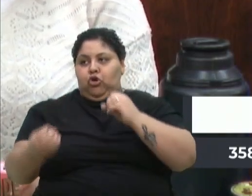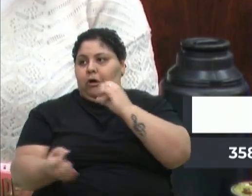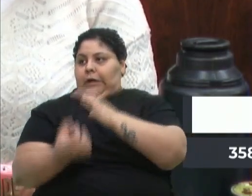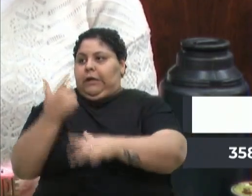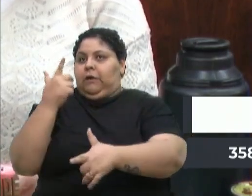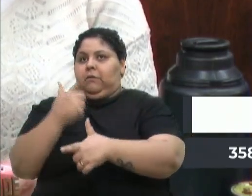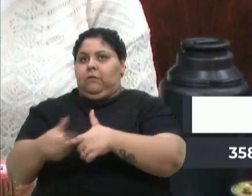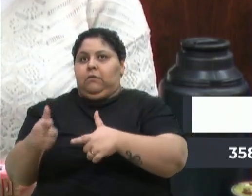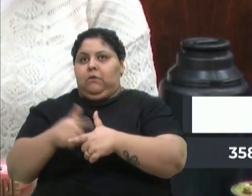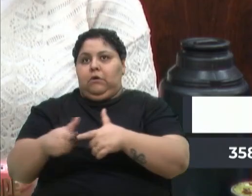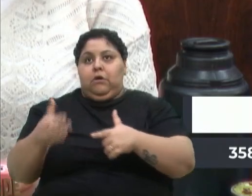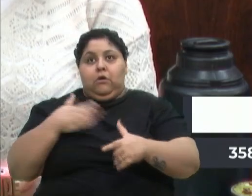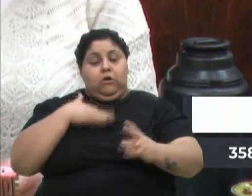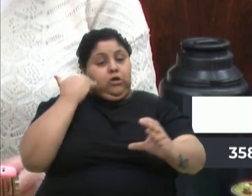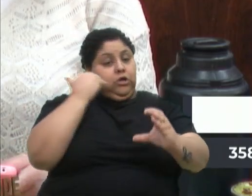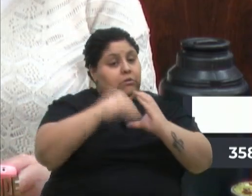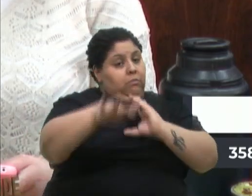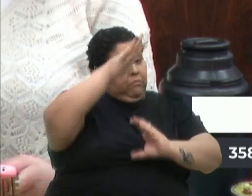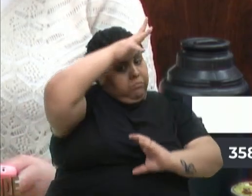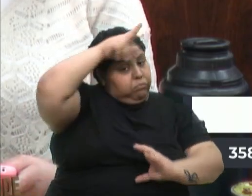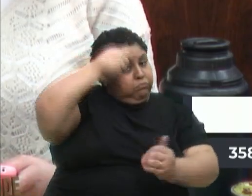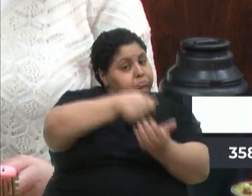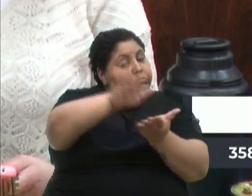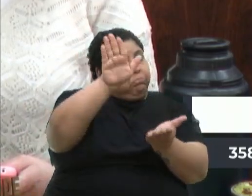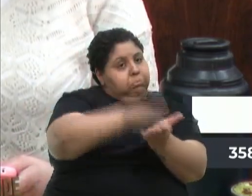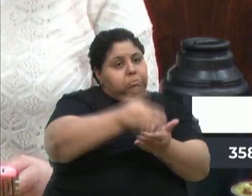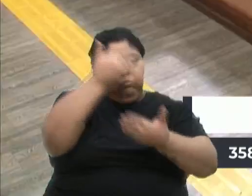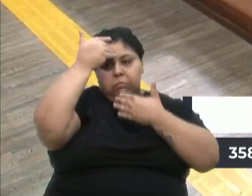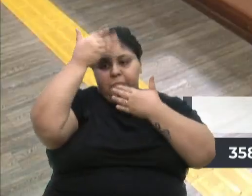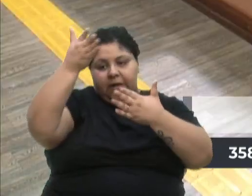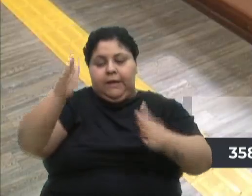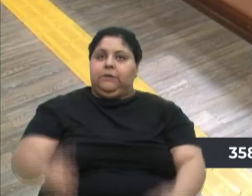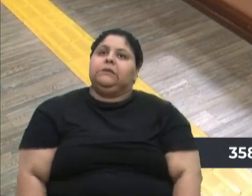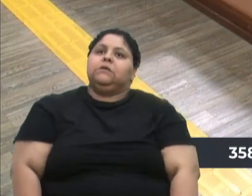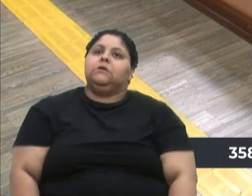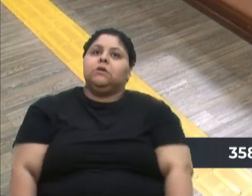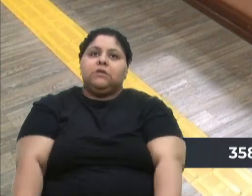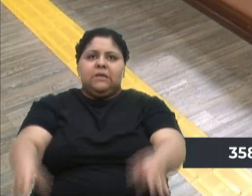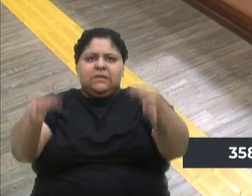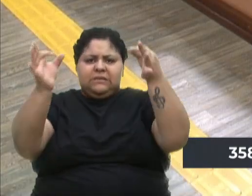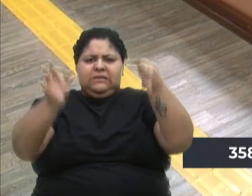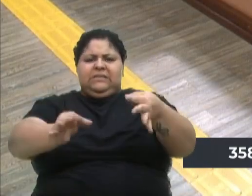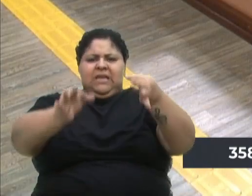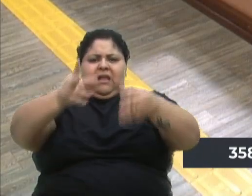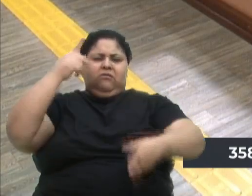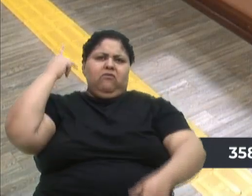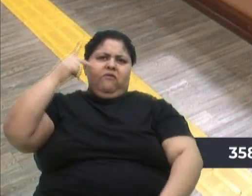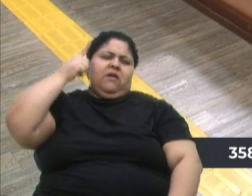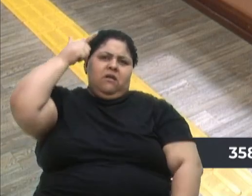para o gabinete do prefeito e demitir. Acho que é isso. Obrigado, vereador. Com toda a razão, vereador Lucas. Eu aqui